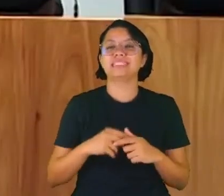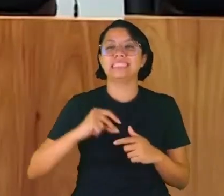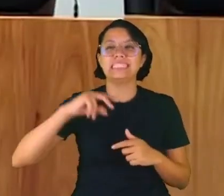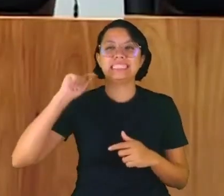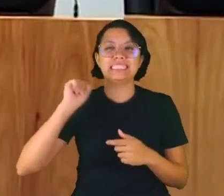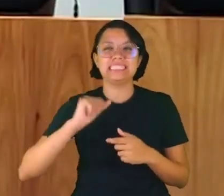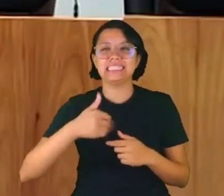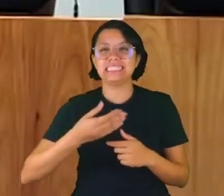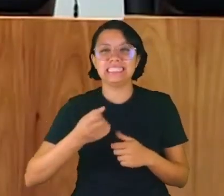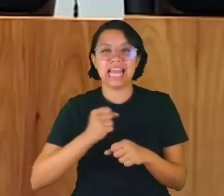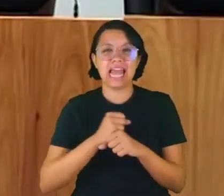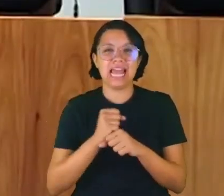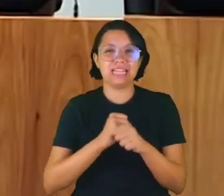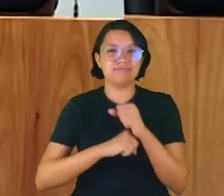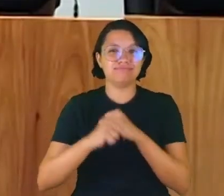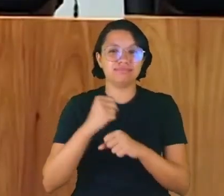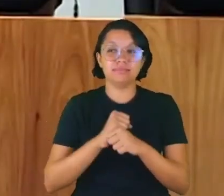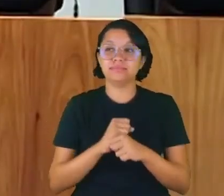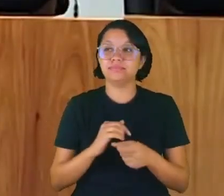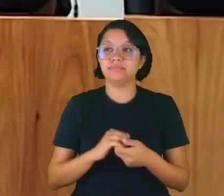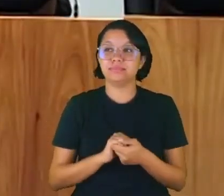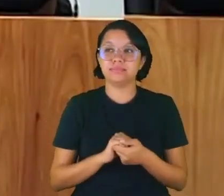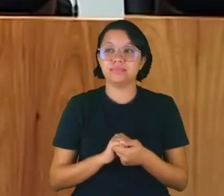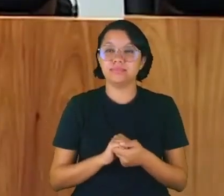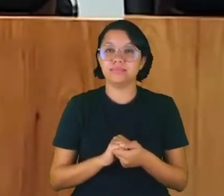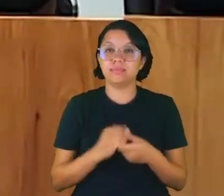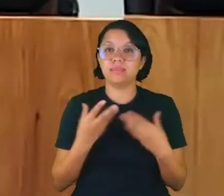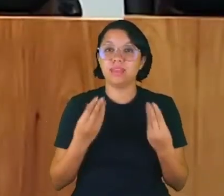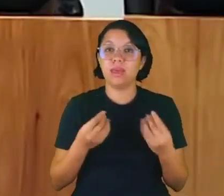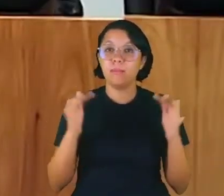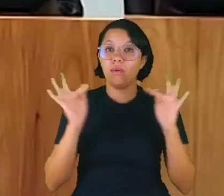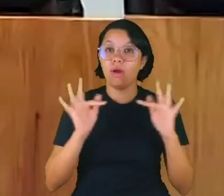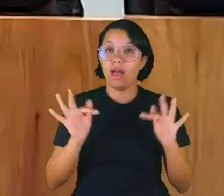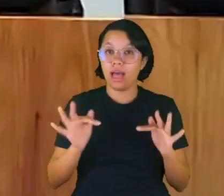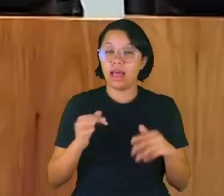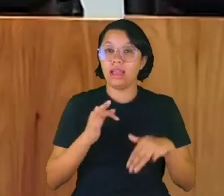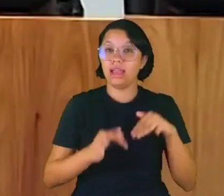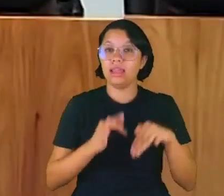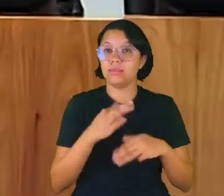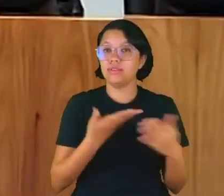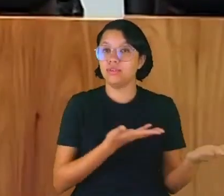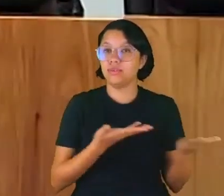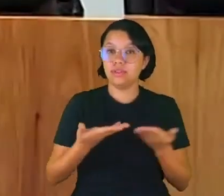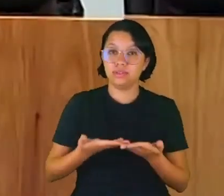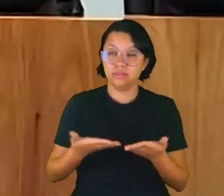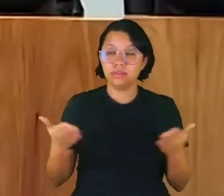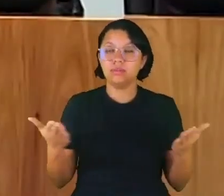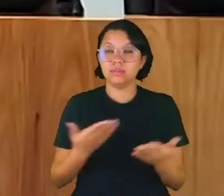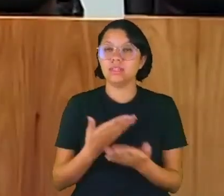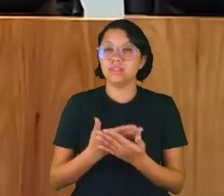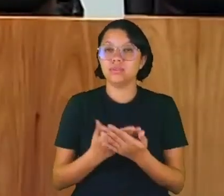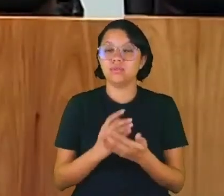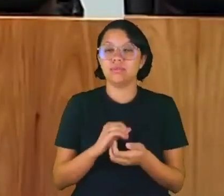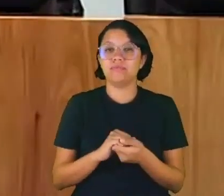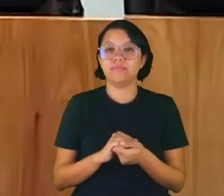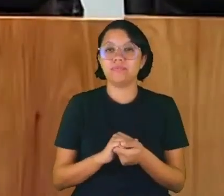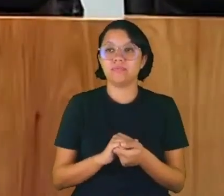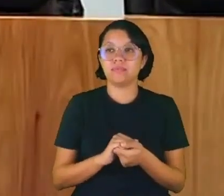né? E com muita alegria, ministro, que nós o recebemos aqui na